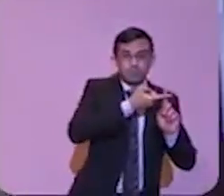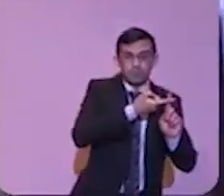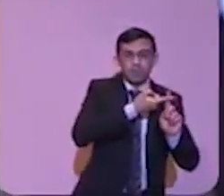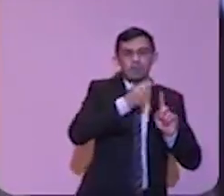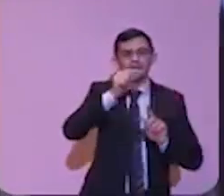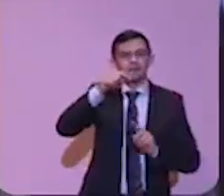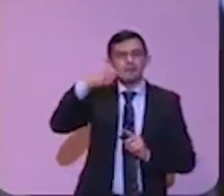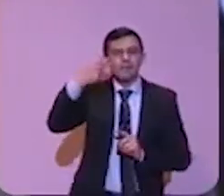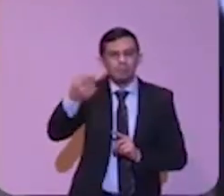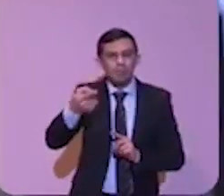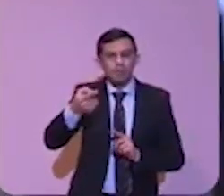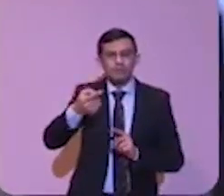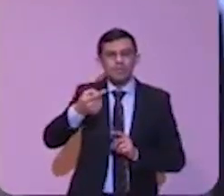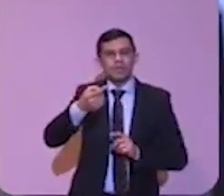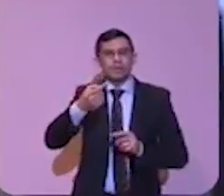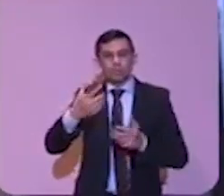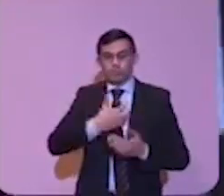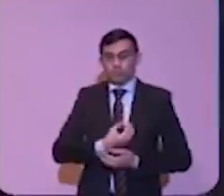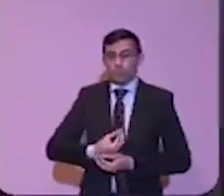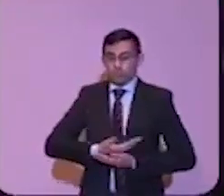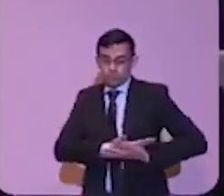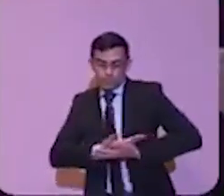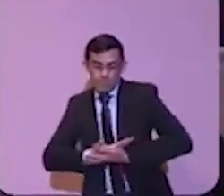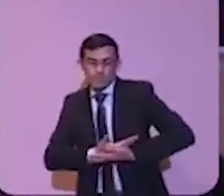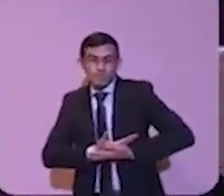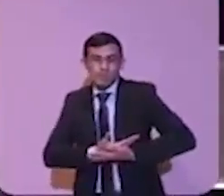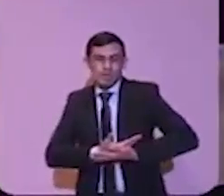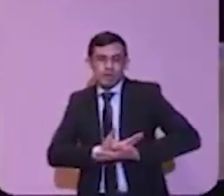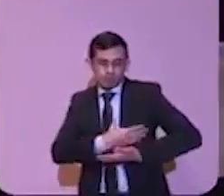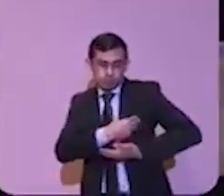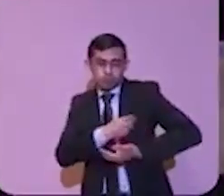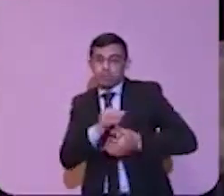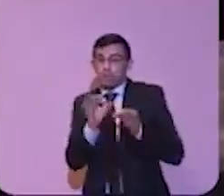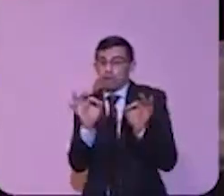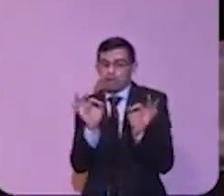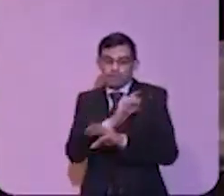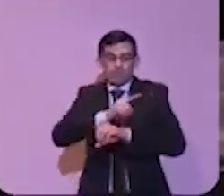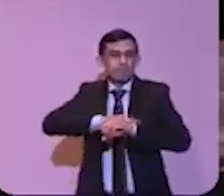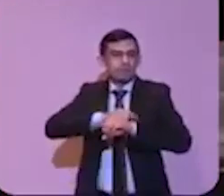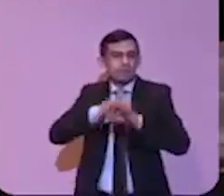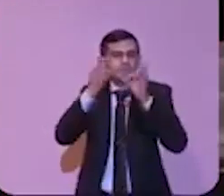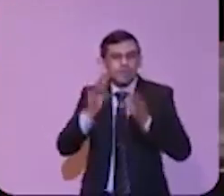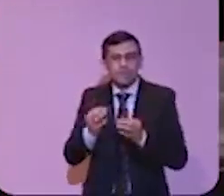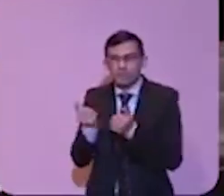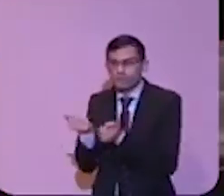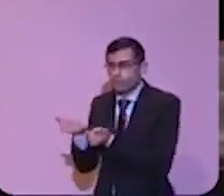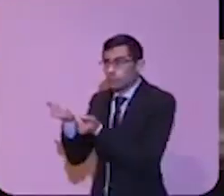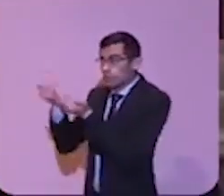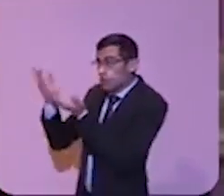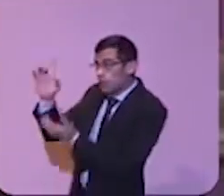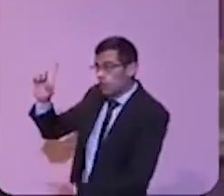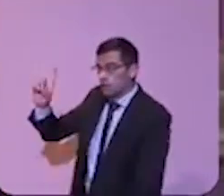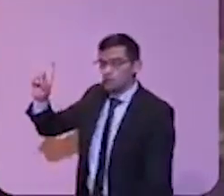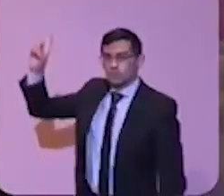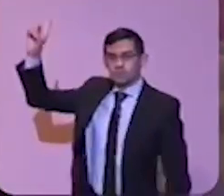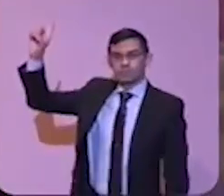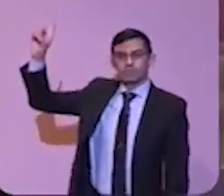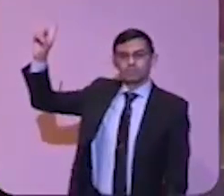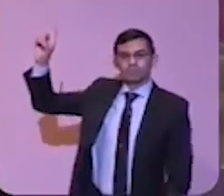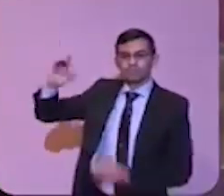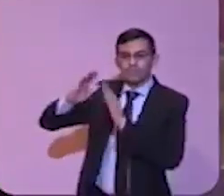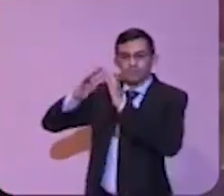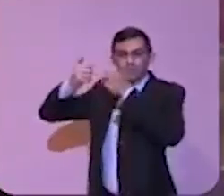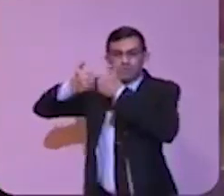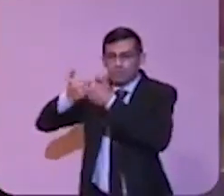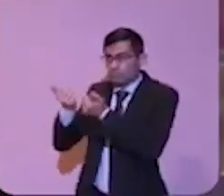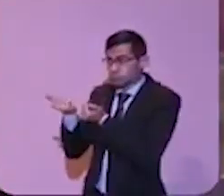e depois de deixar o seu filho, de desmamar o seu filho, ela o consagra.